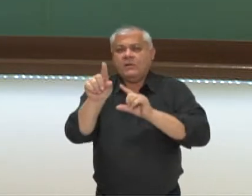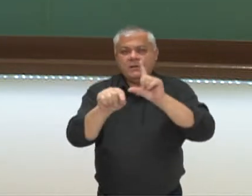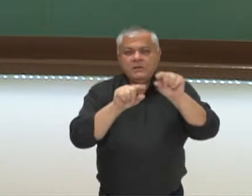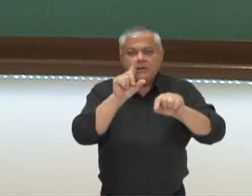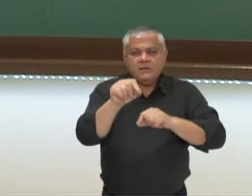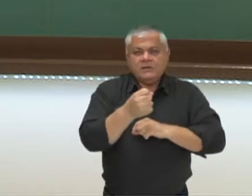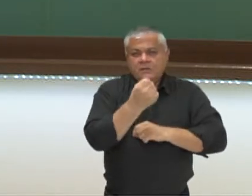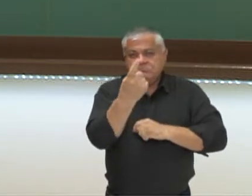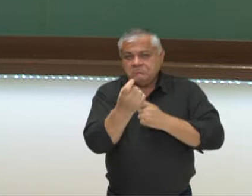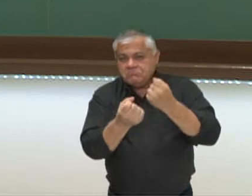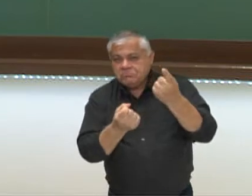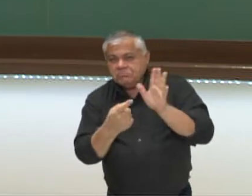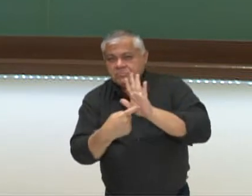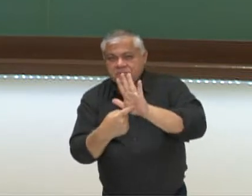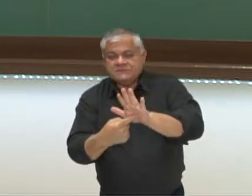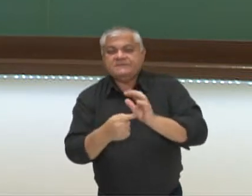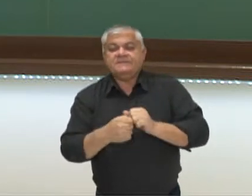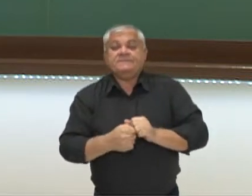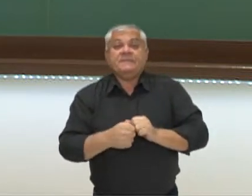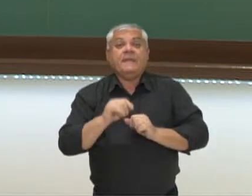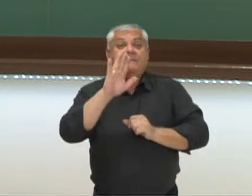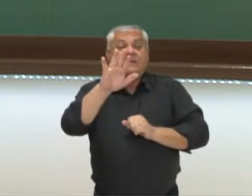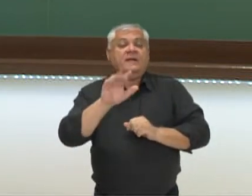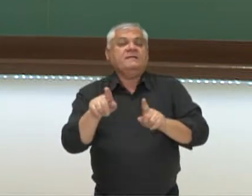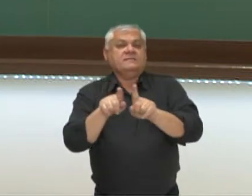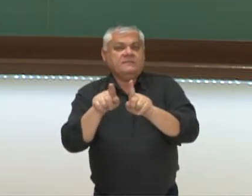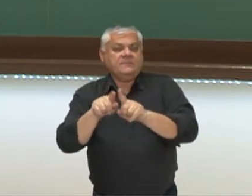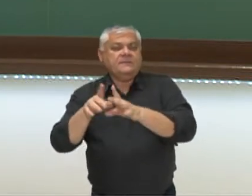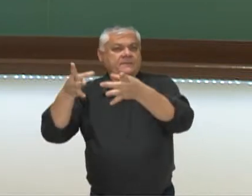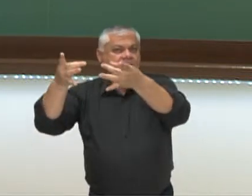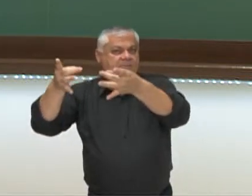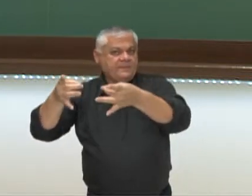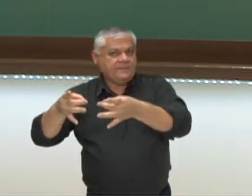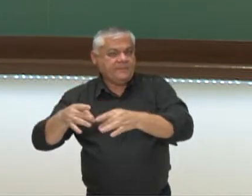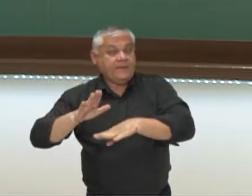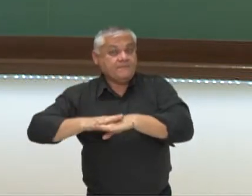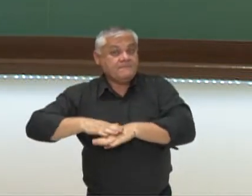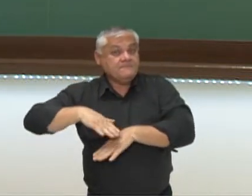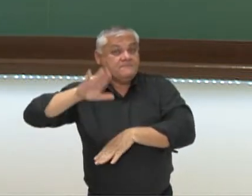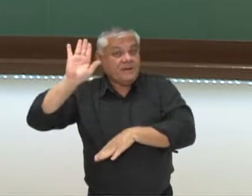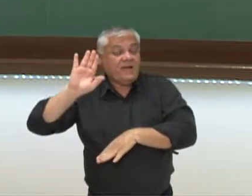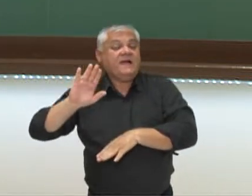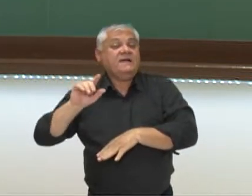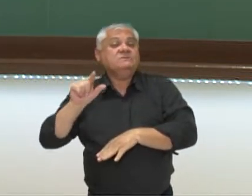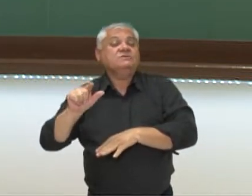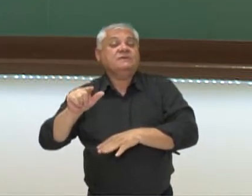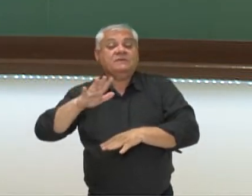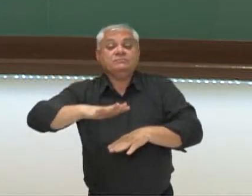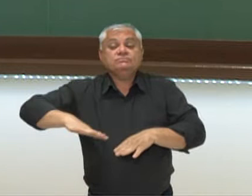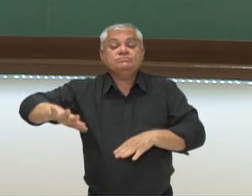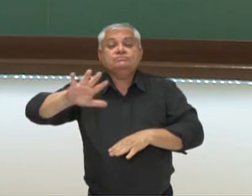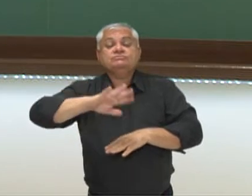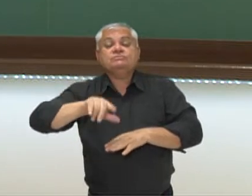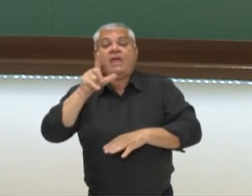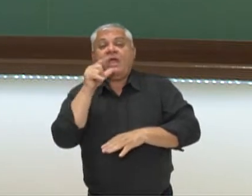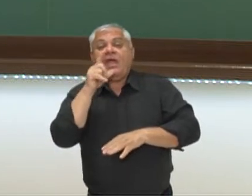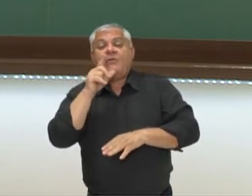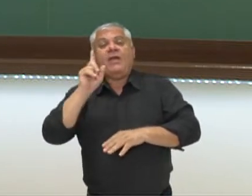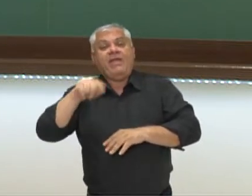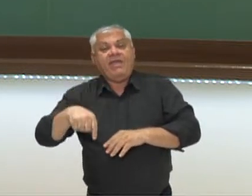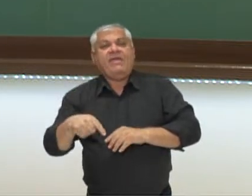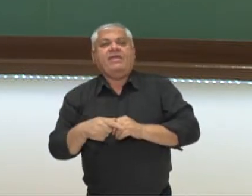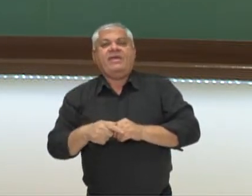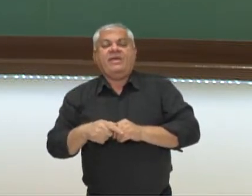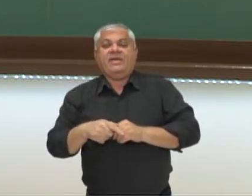delas. Mas também vamos definir que a maior parte da hidrografia do estado do Paraná é uma